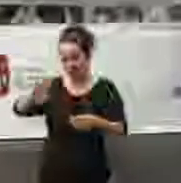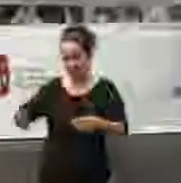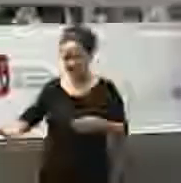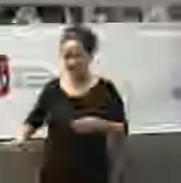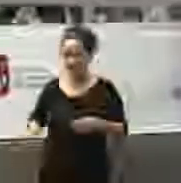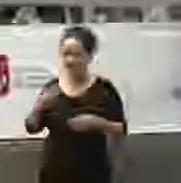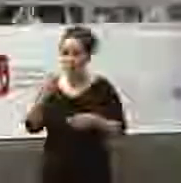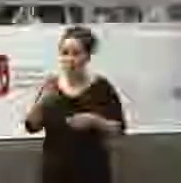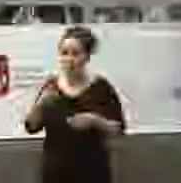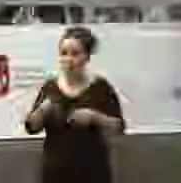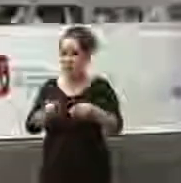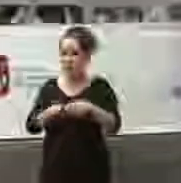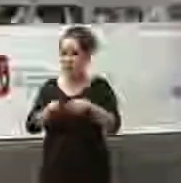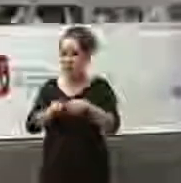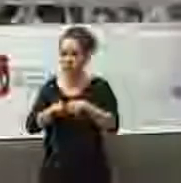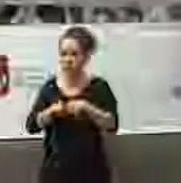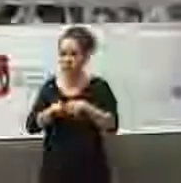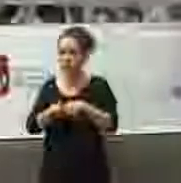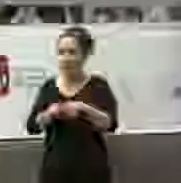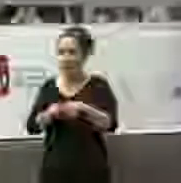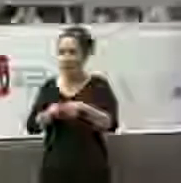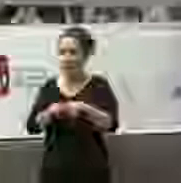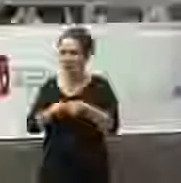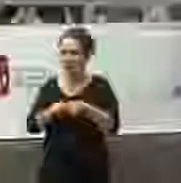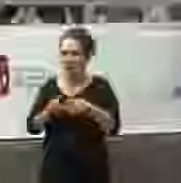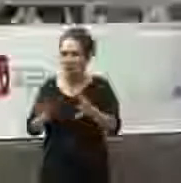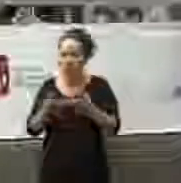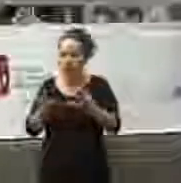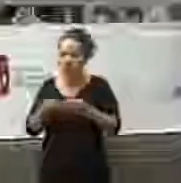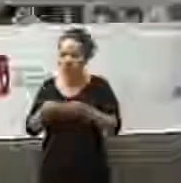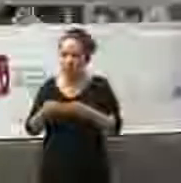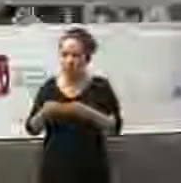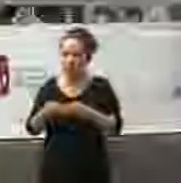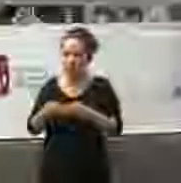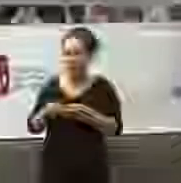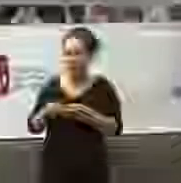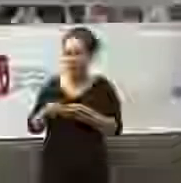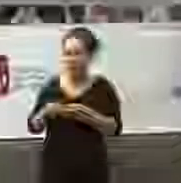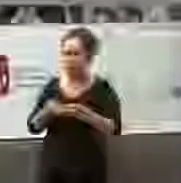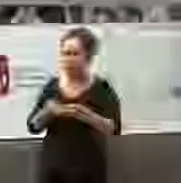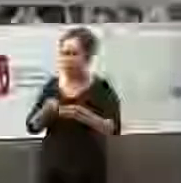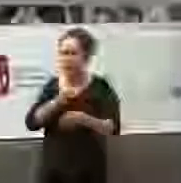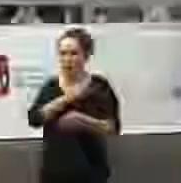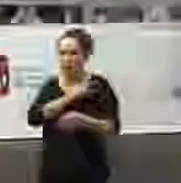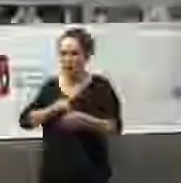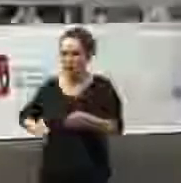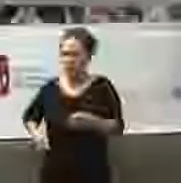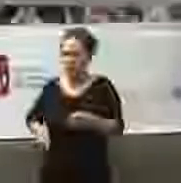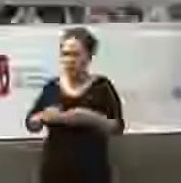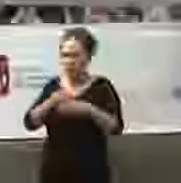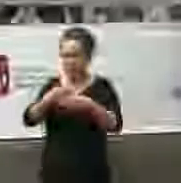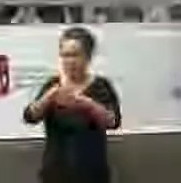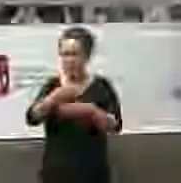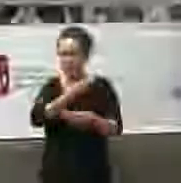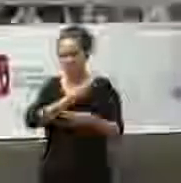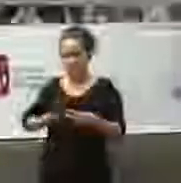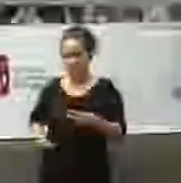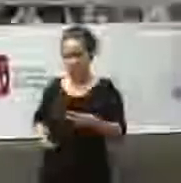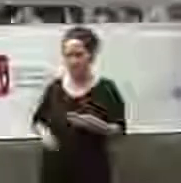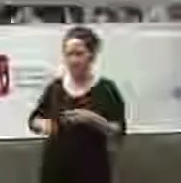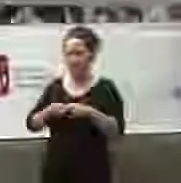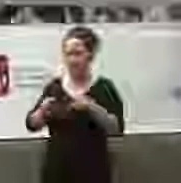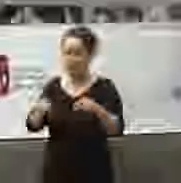e os dois de improbidade foram movidas pela por uma mesma promotora do ministério público do df federal e territórios é